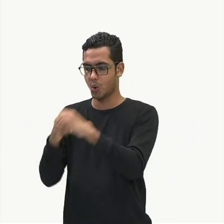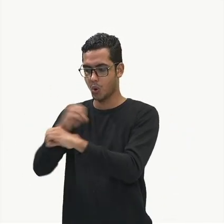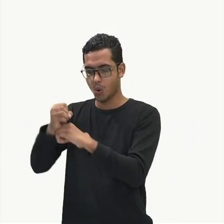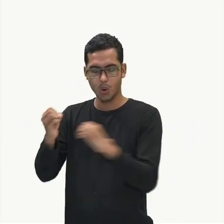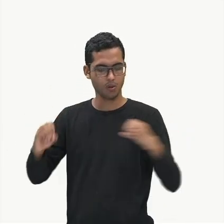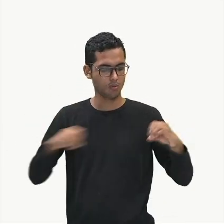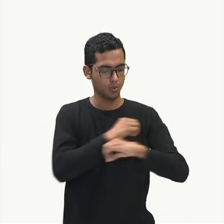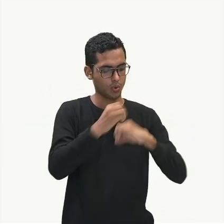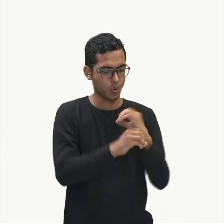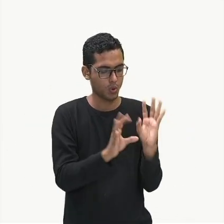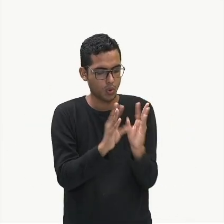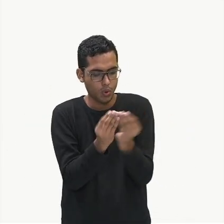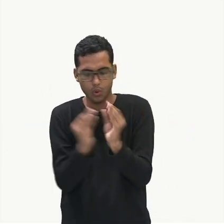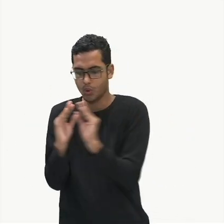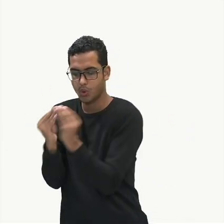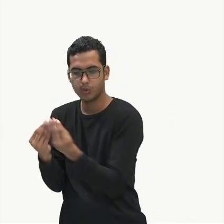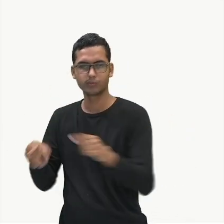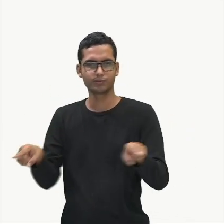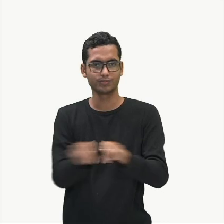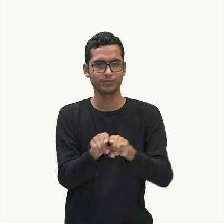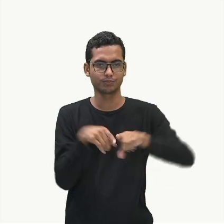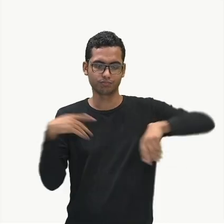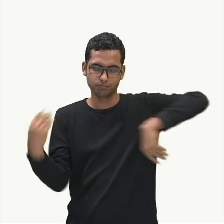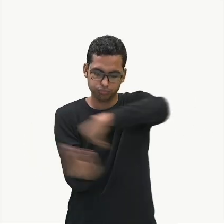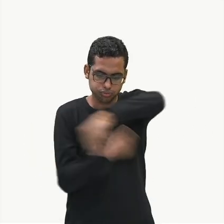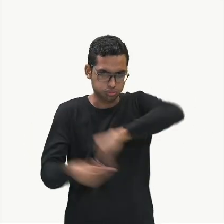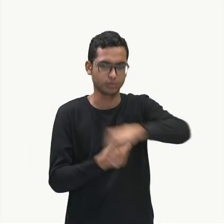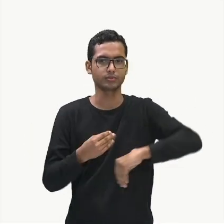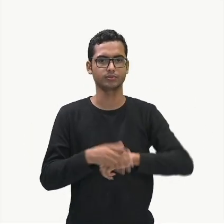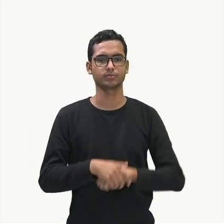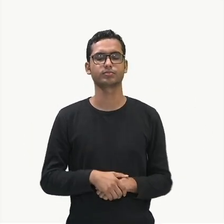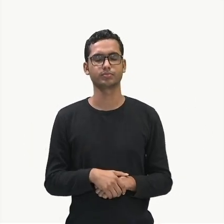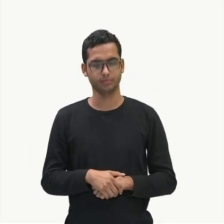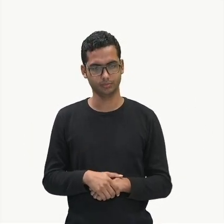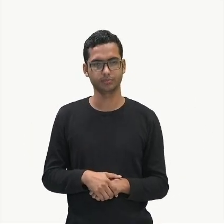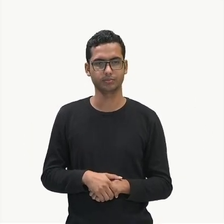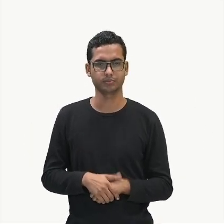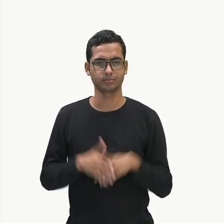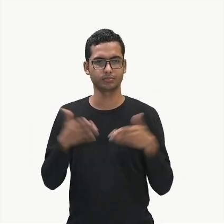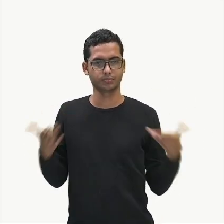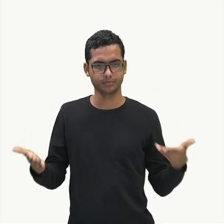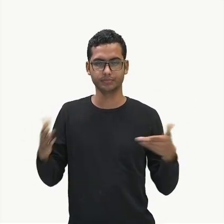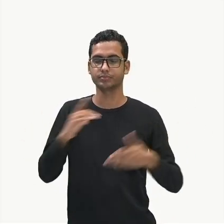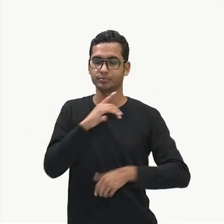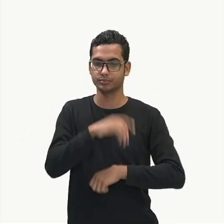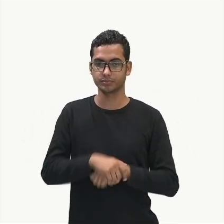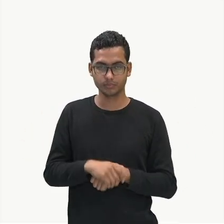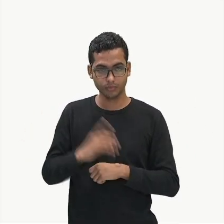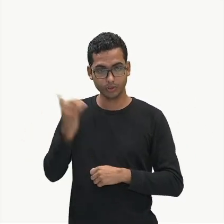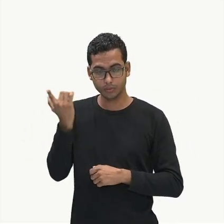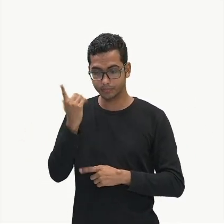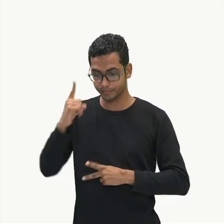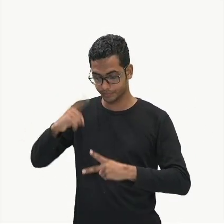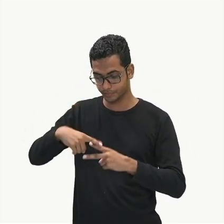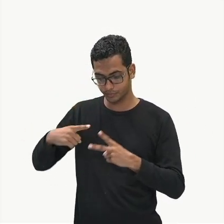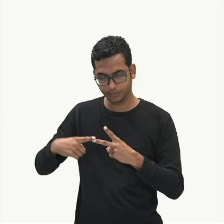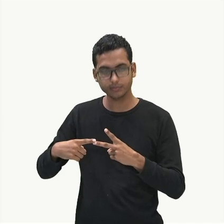moléculas também, tá certo? Então, essas são as duas condições, né, para que